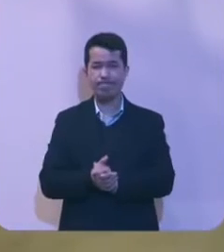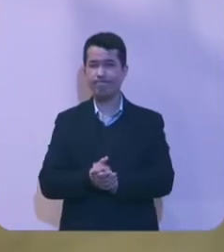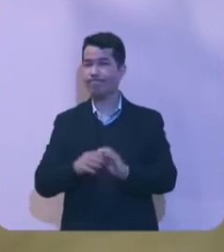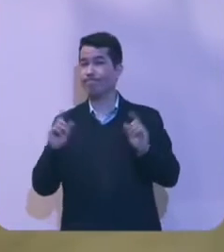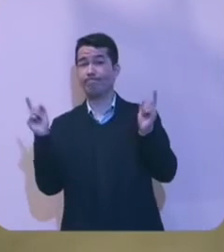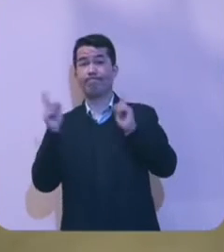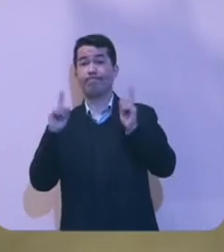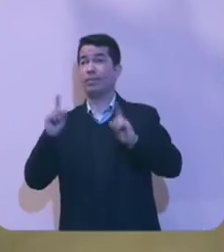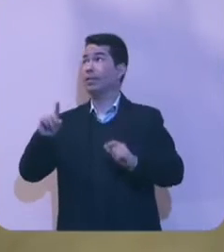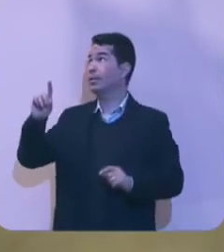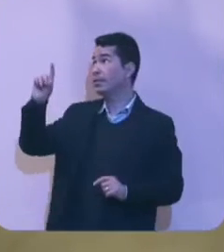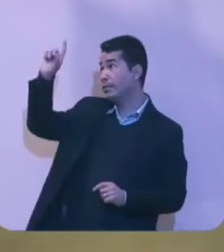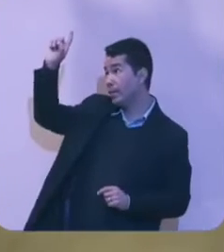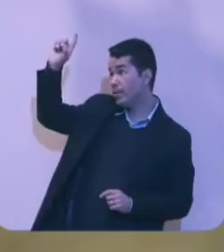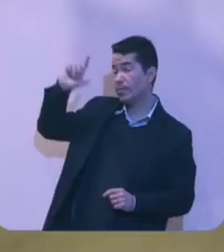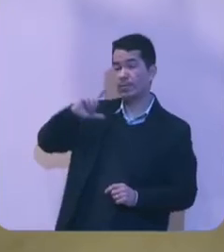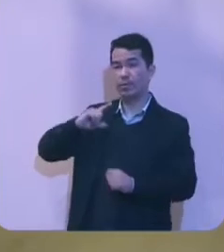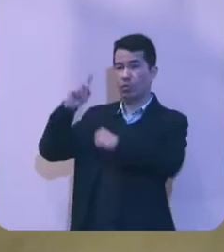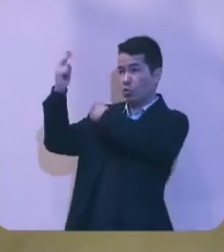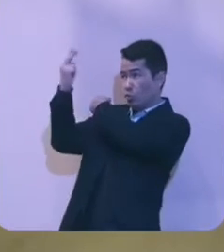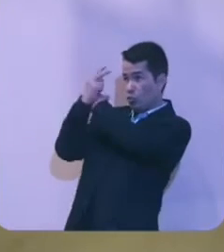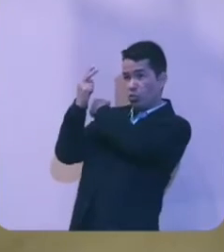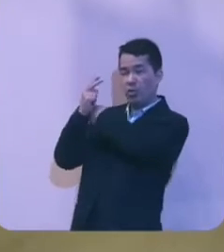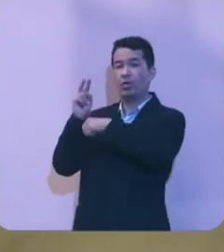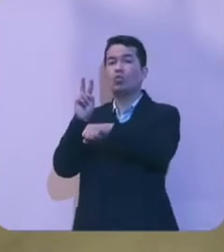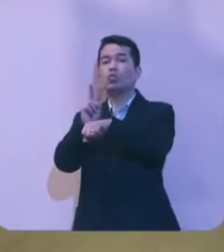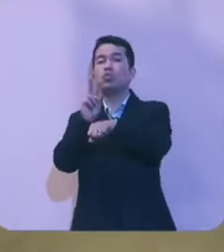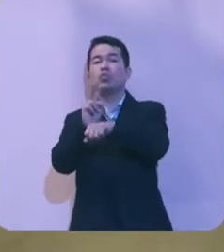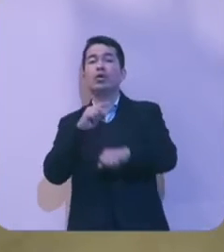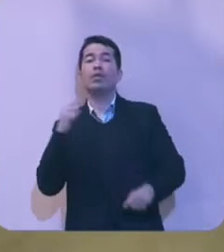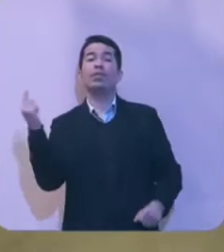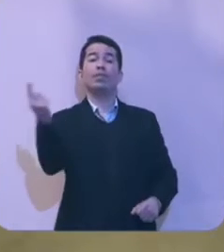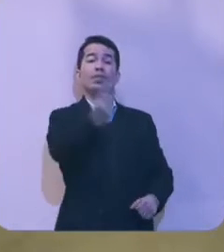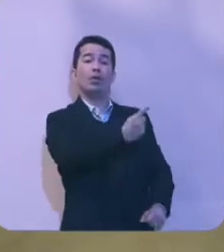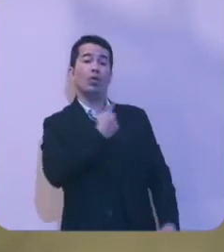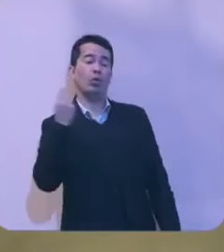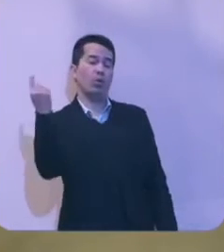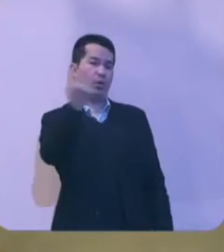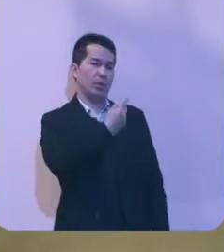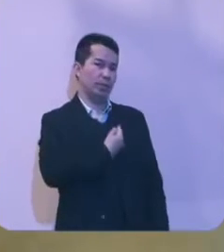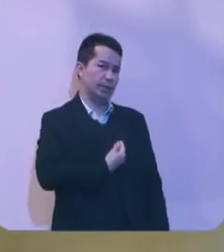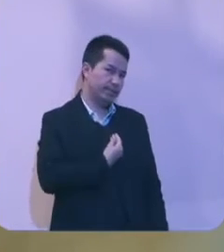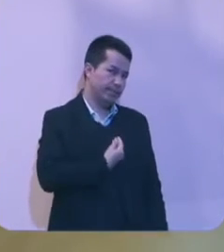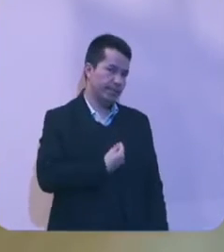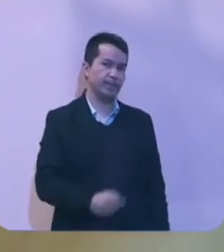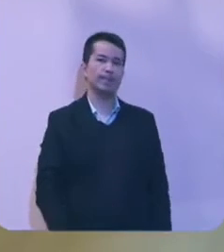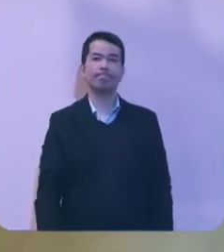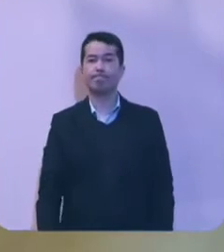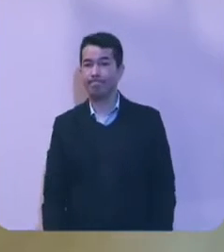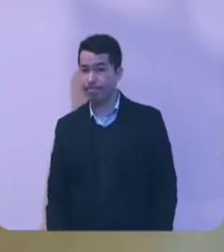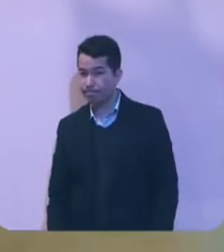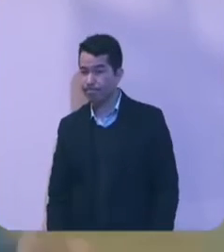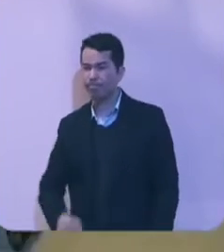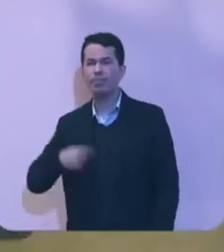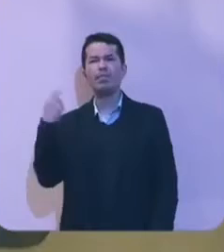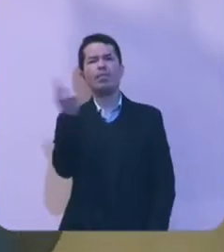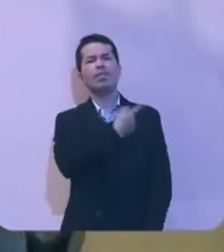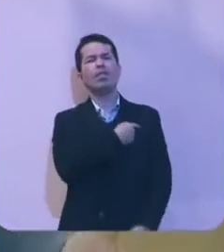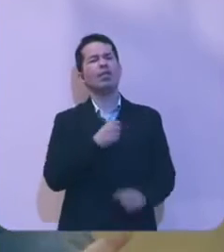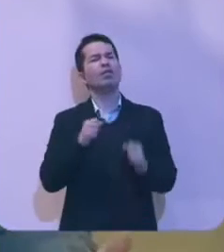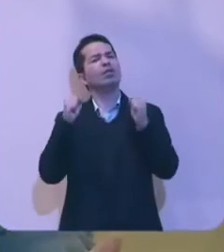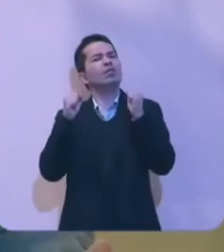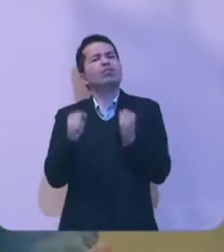Senhor luta por nós. E é por isso que a gente pode entrar no meio dessa batalha com o